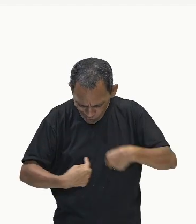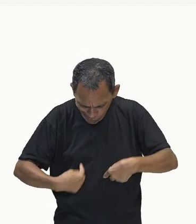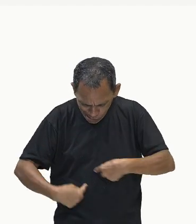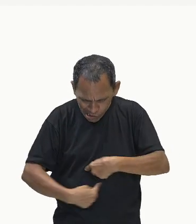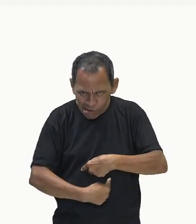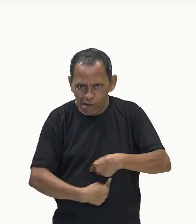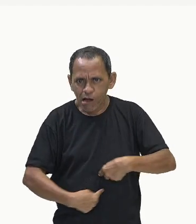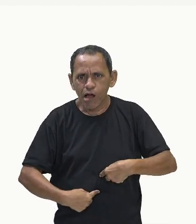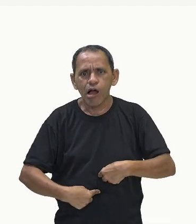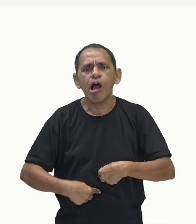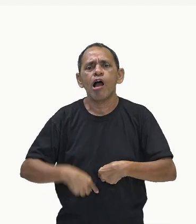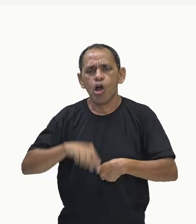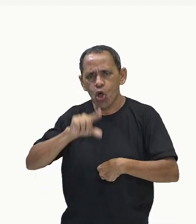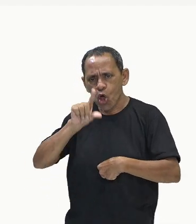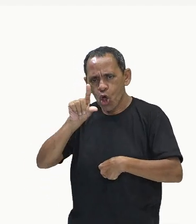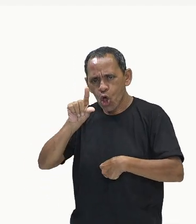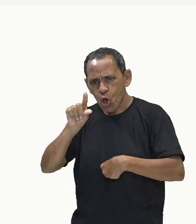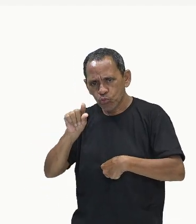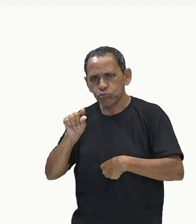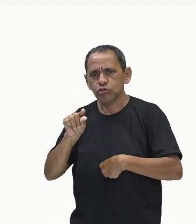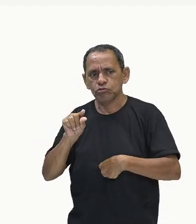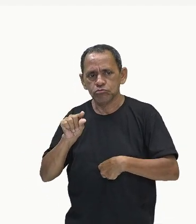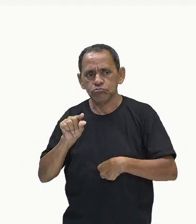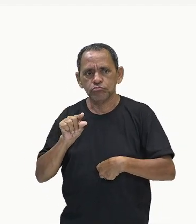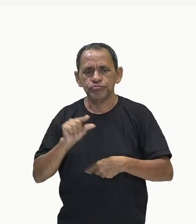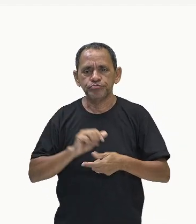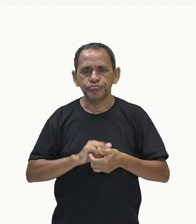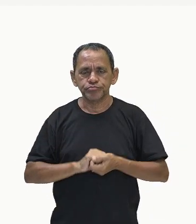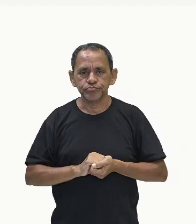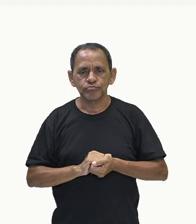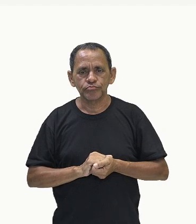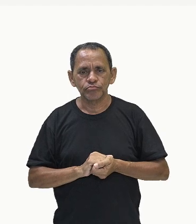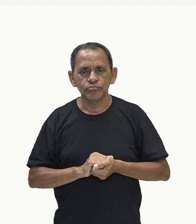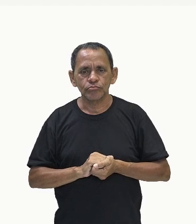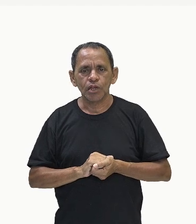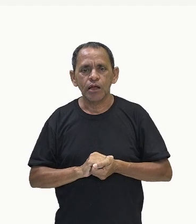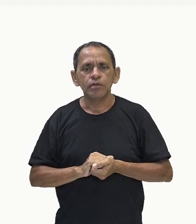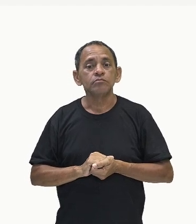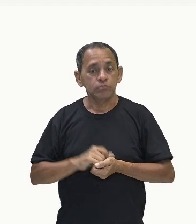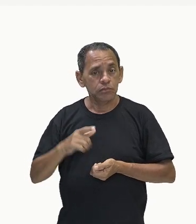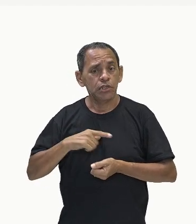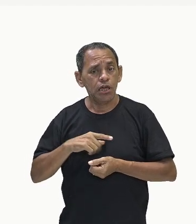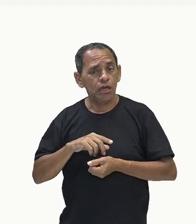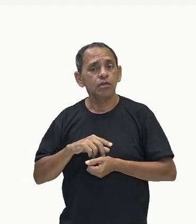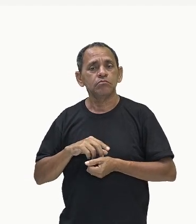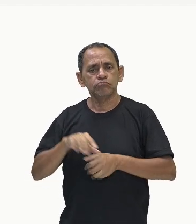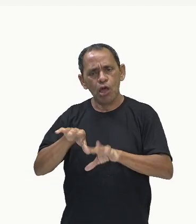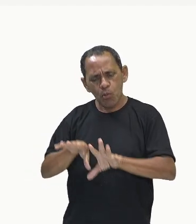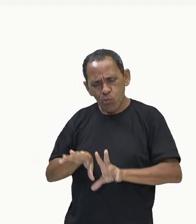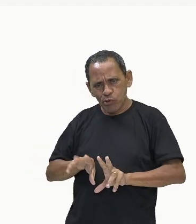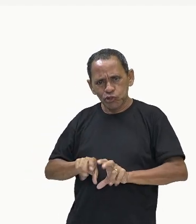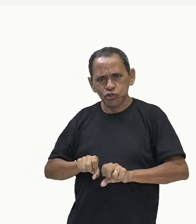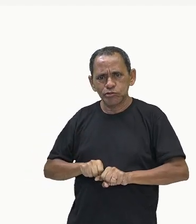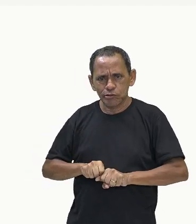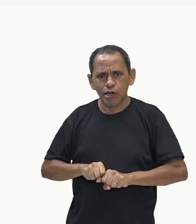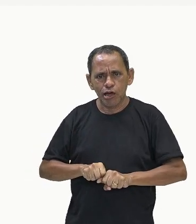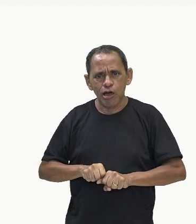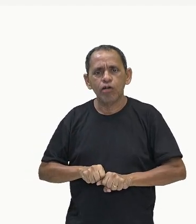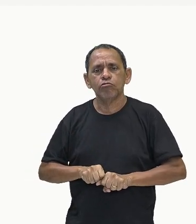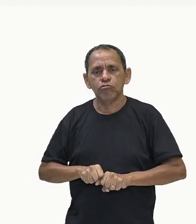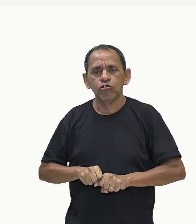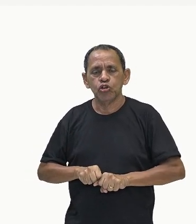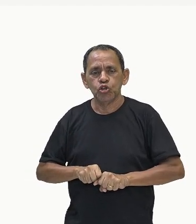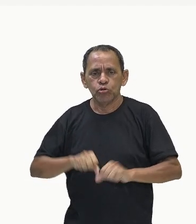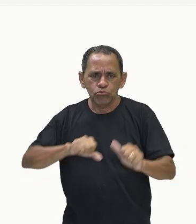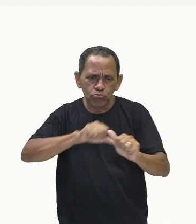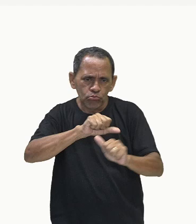das microvilosidades, e toda essa absorção dos nutrientes vai passar para a corrente